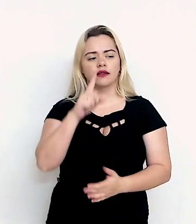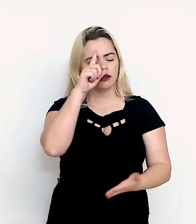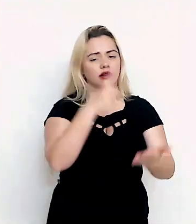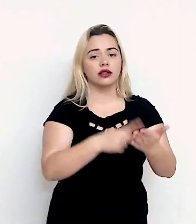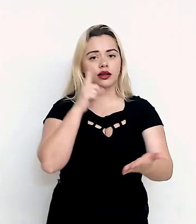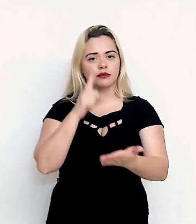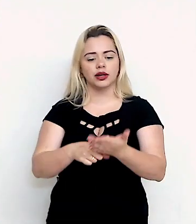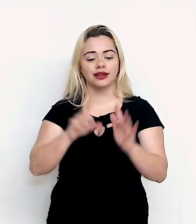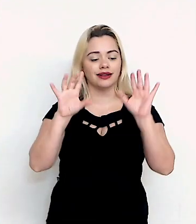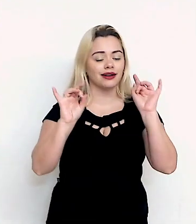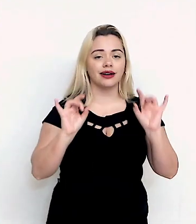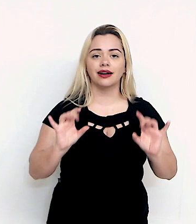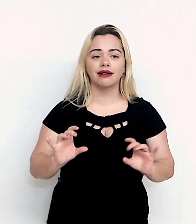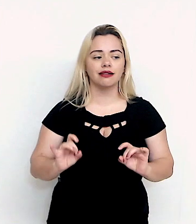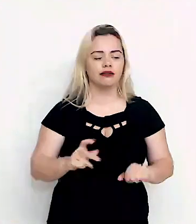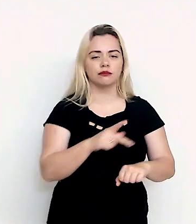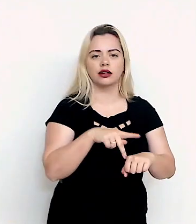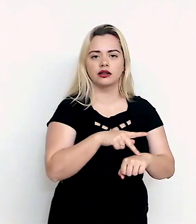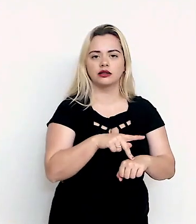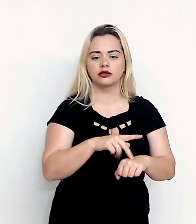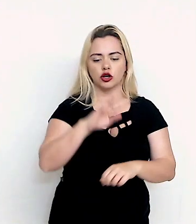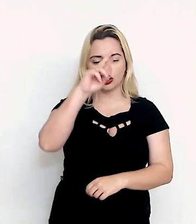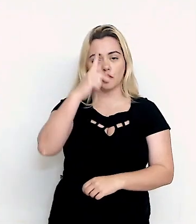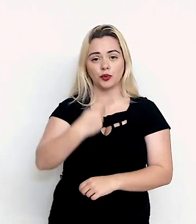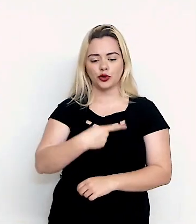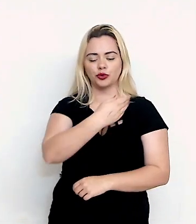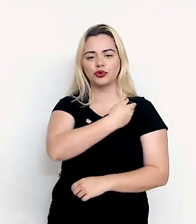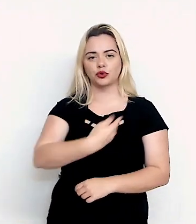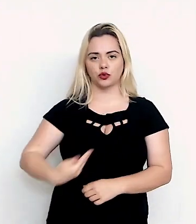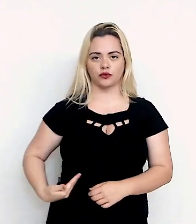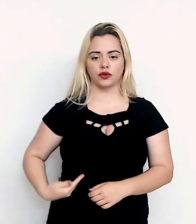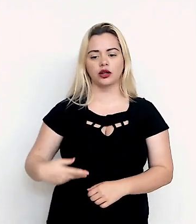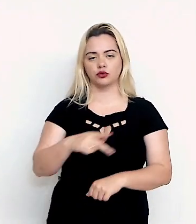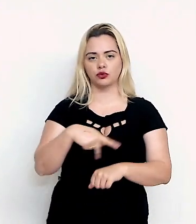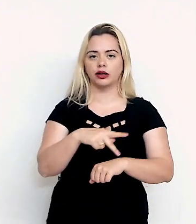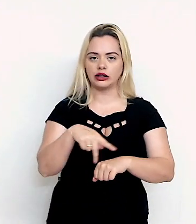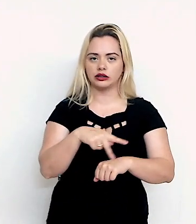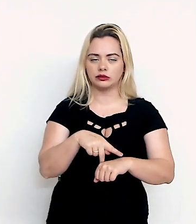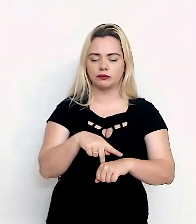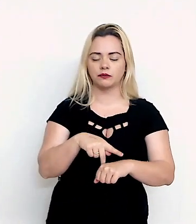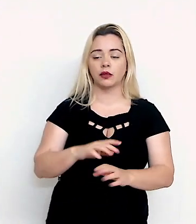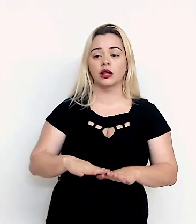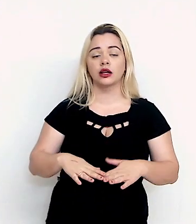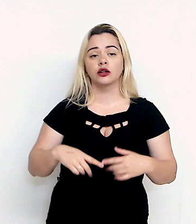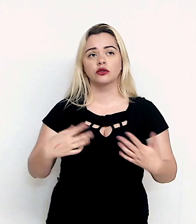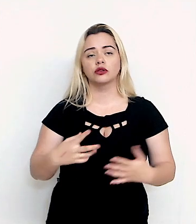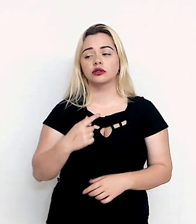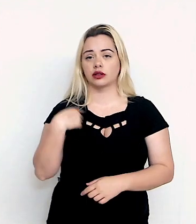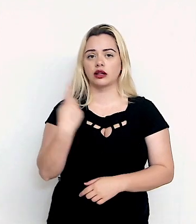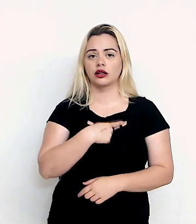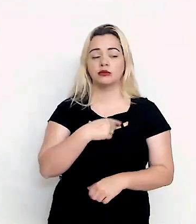de cada país são os próprios governos dos respectivos governos dos países estão que tem a gente tem na vaca de Paris são